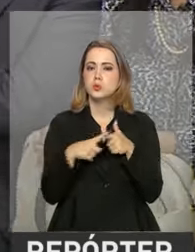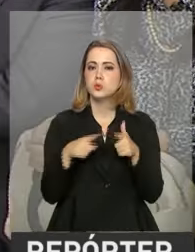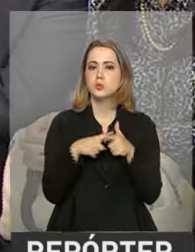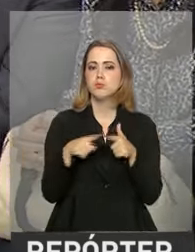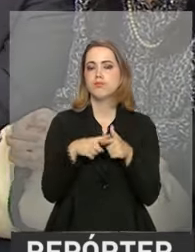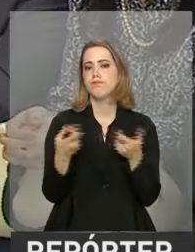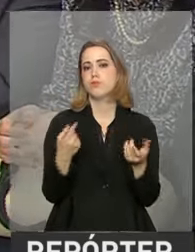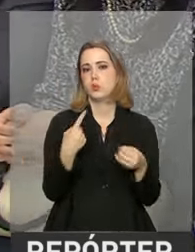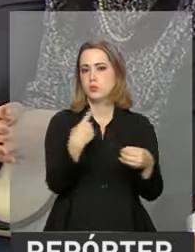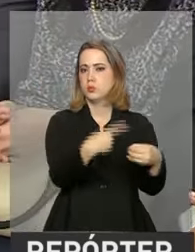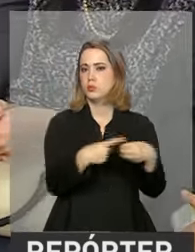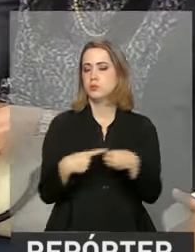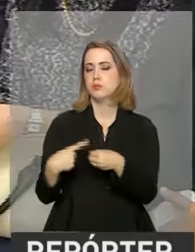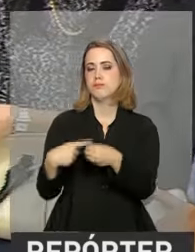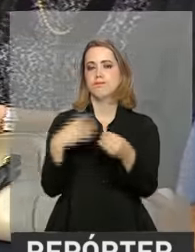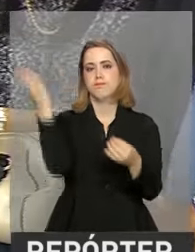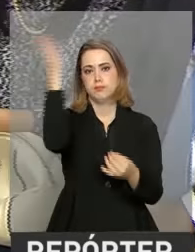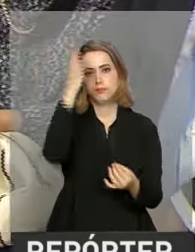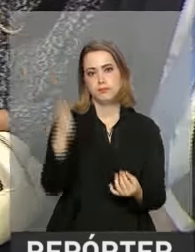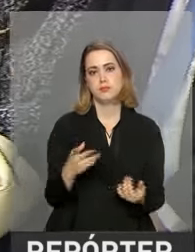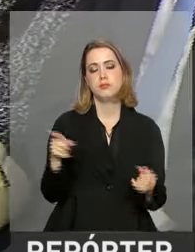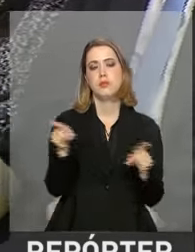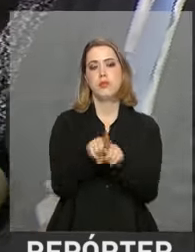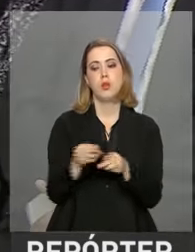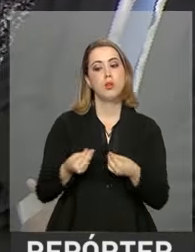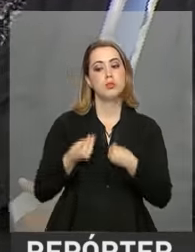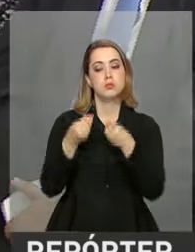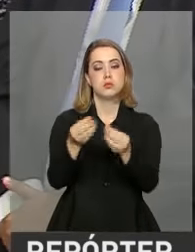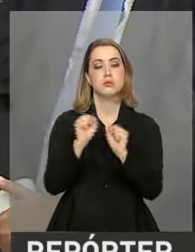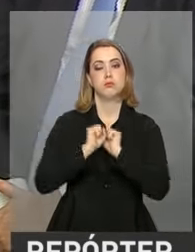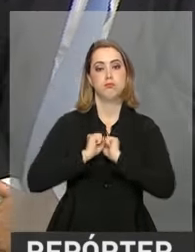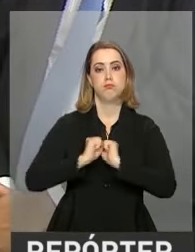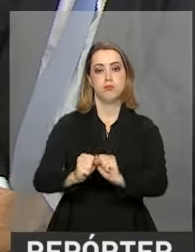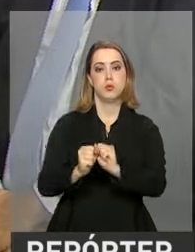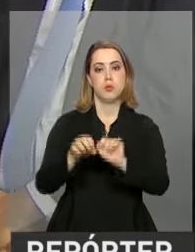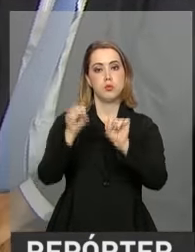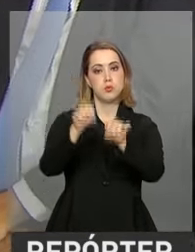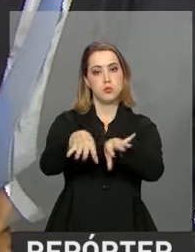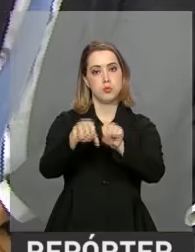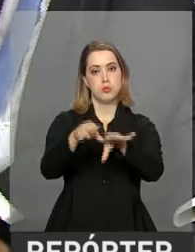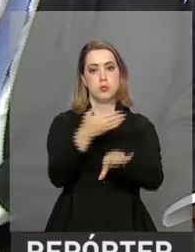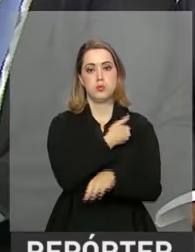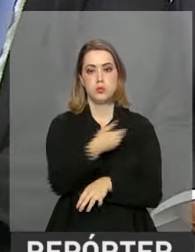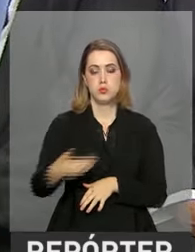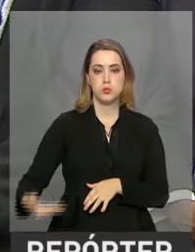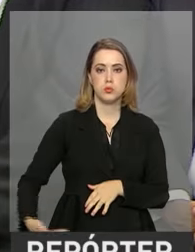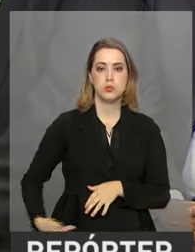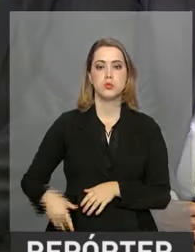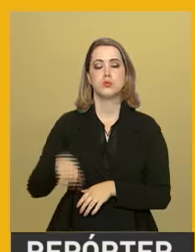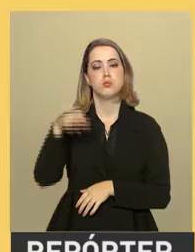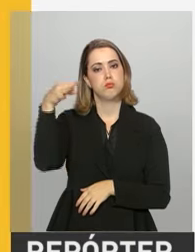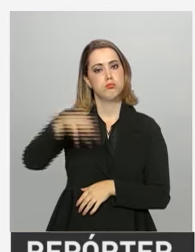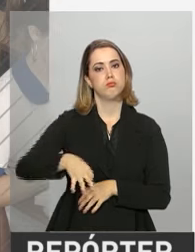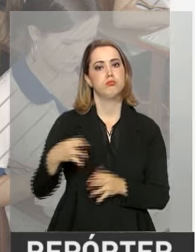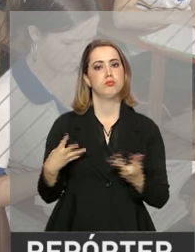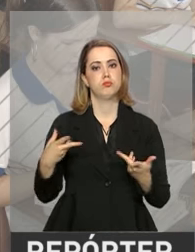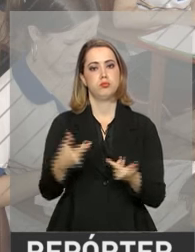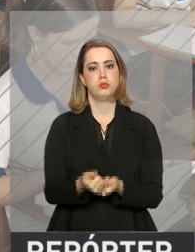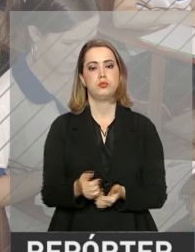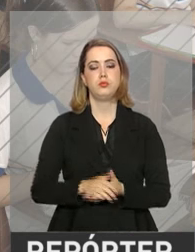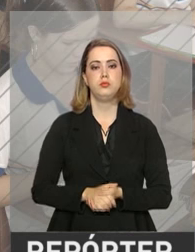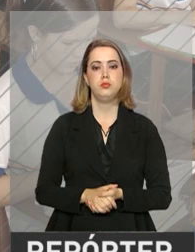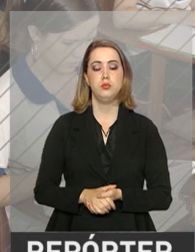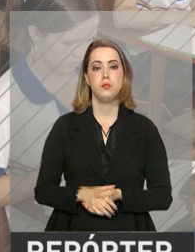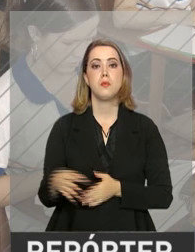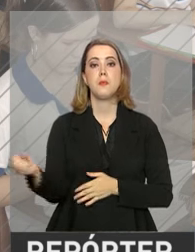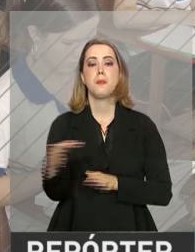nas grandes e médias cidades do Brasil e que garante uma educação pública de qualidade o novo currículo do